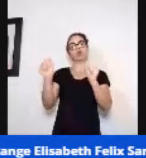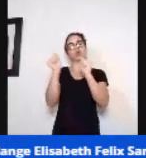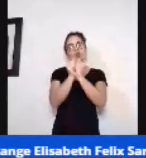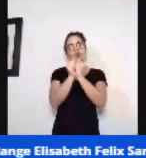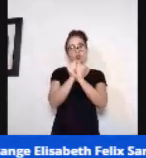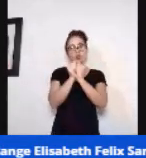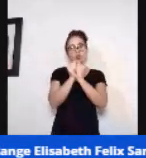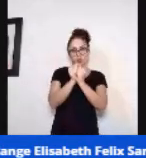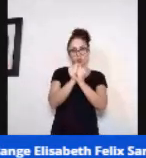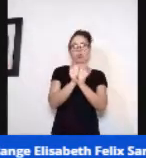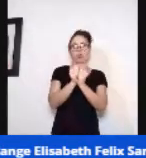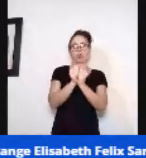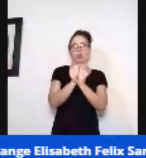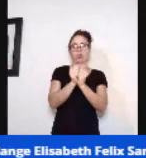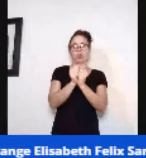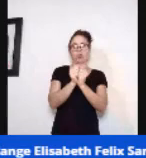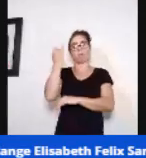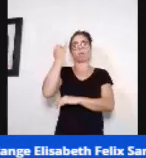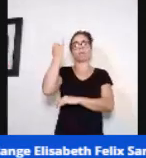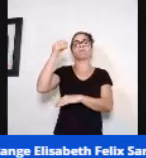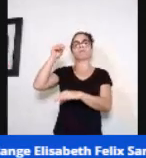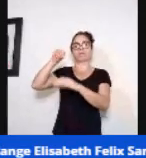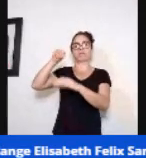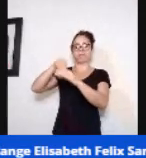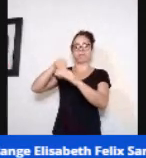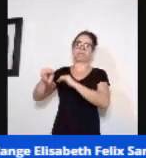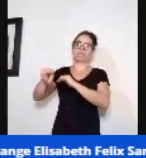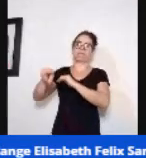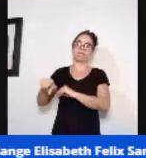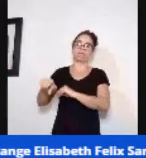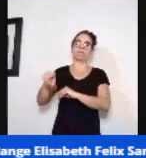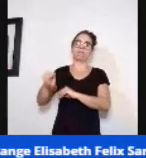unidade escolar. Próximo slide, por favor.